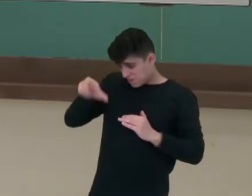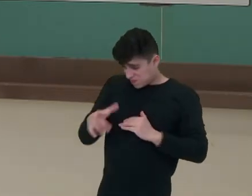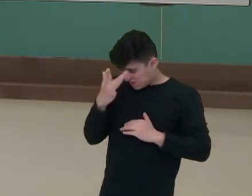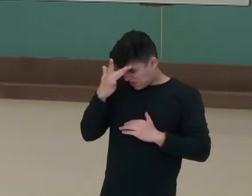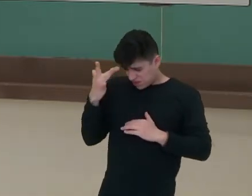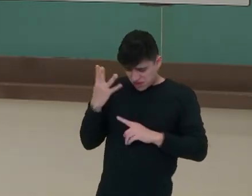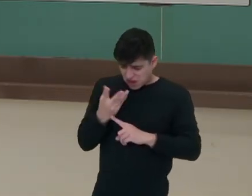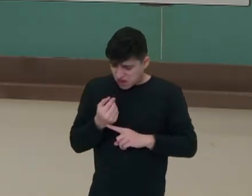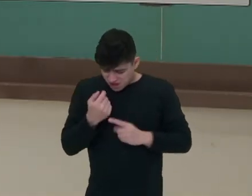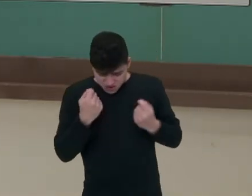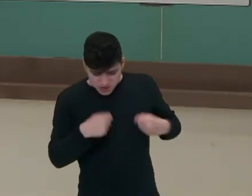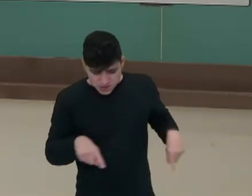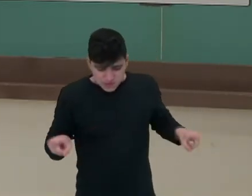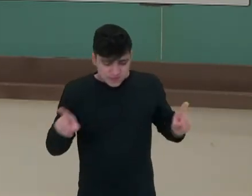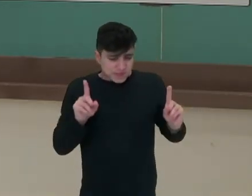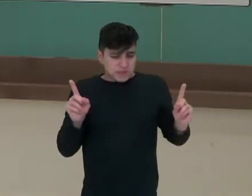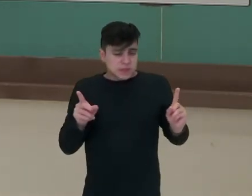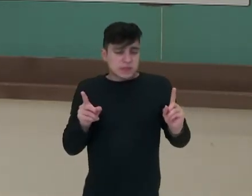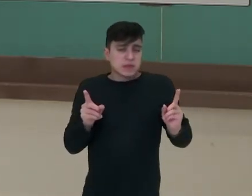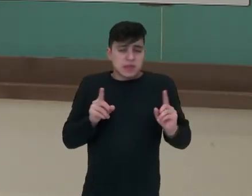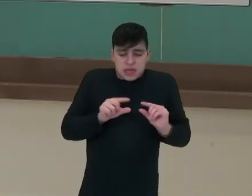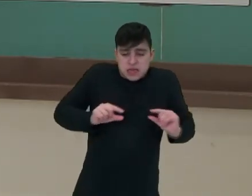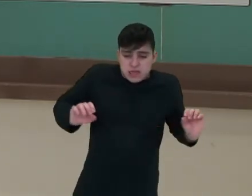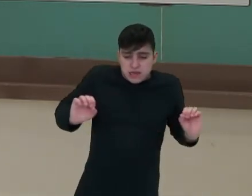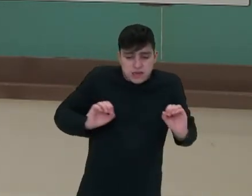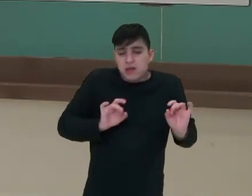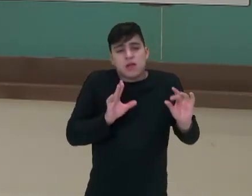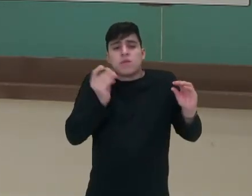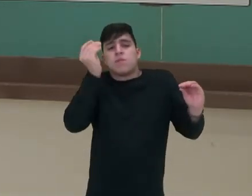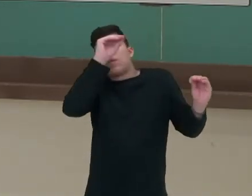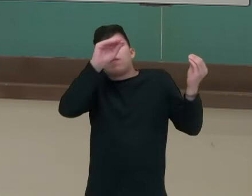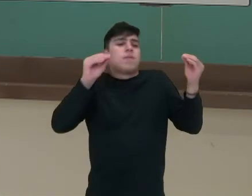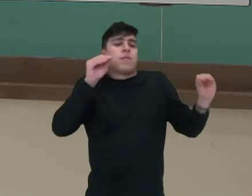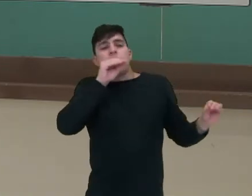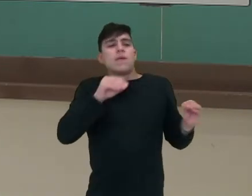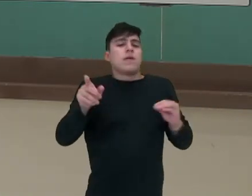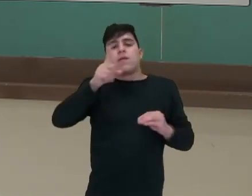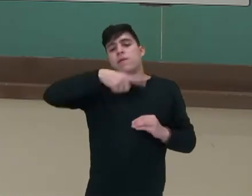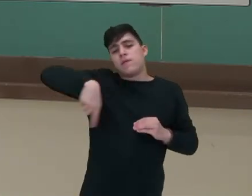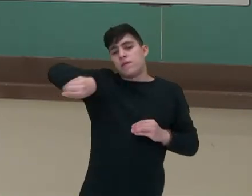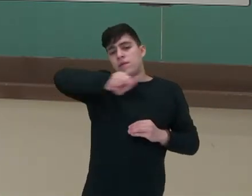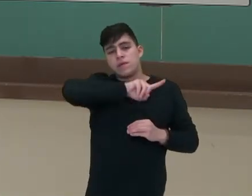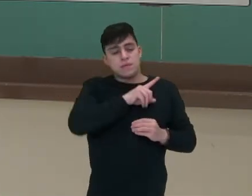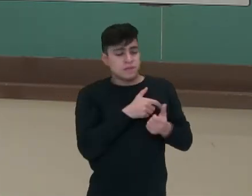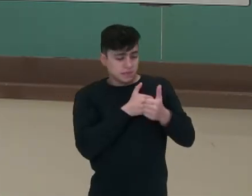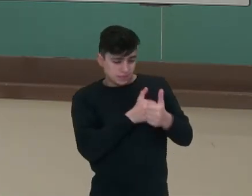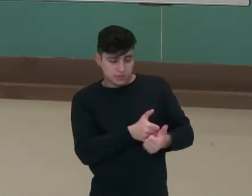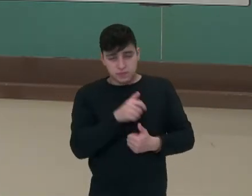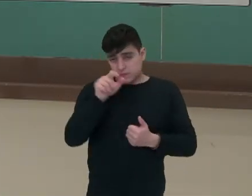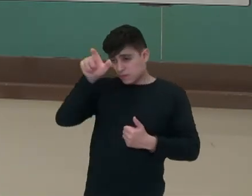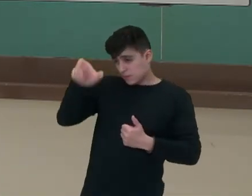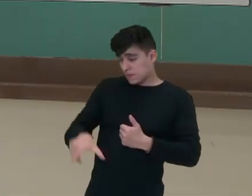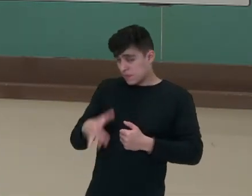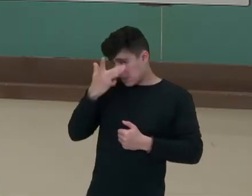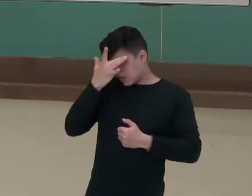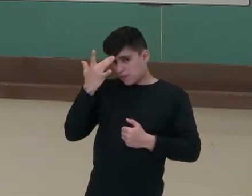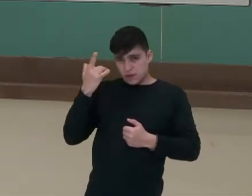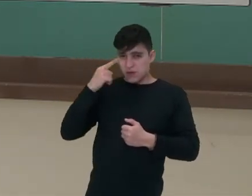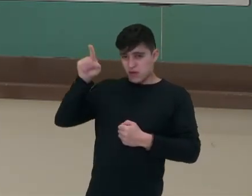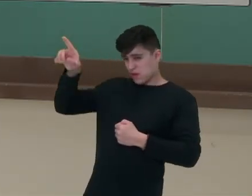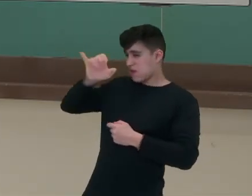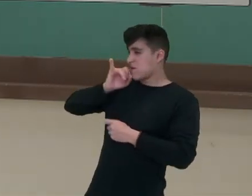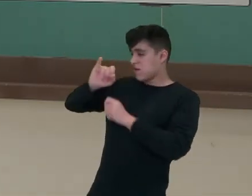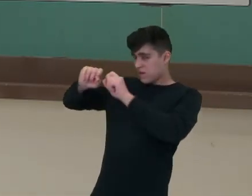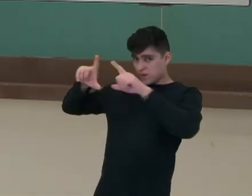não fazer legenda e ter simplesmente os símbolos aqui para você seguir, né? Esse artista quis usar, né,